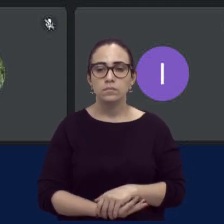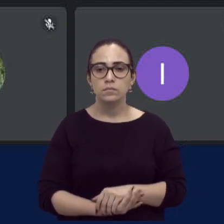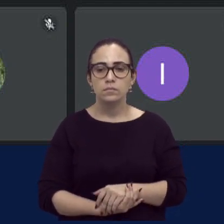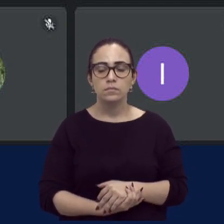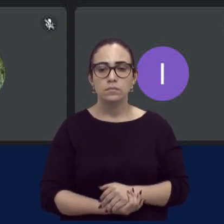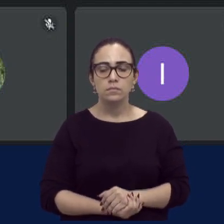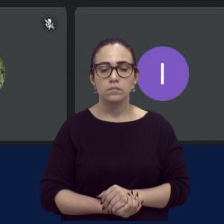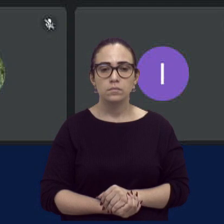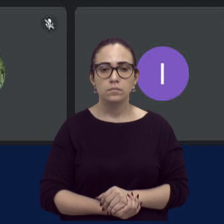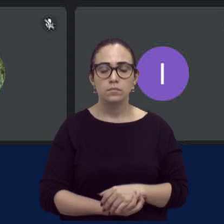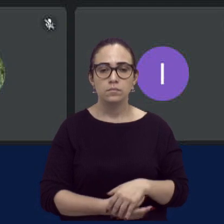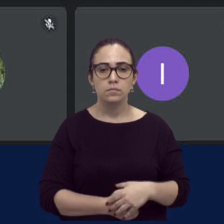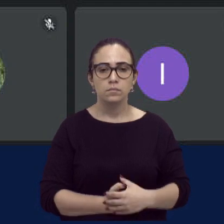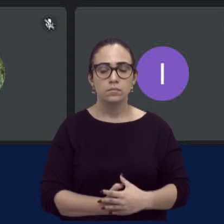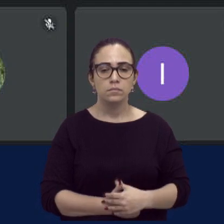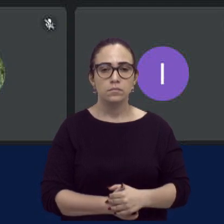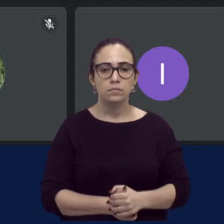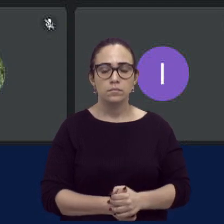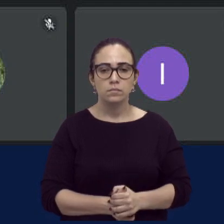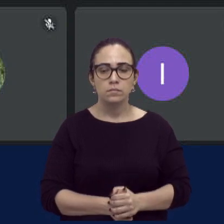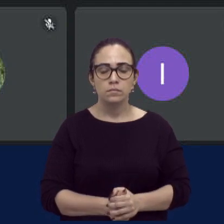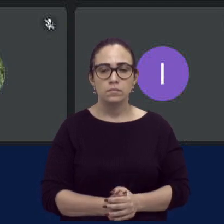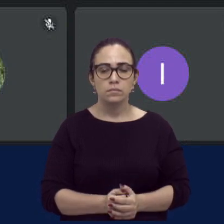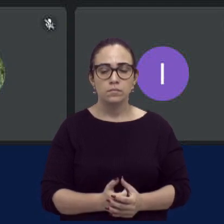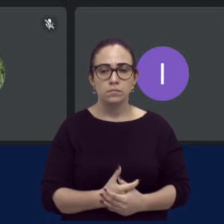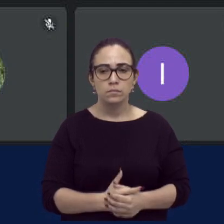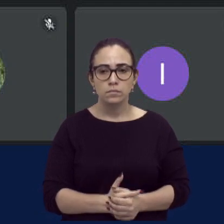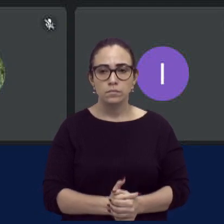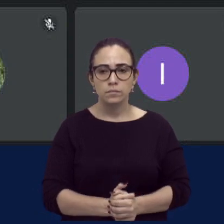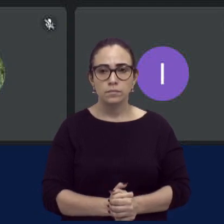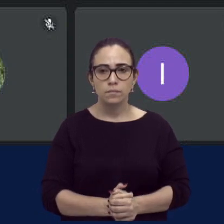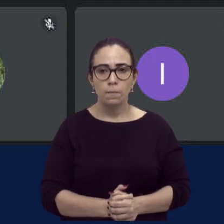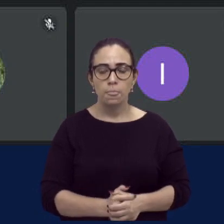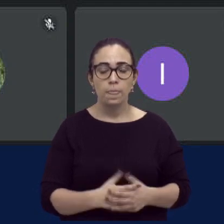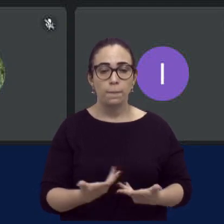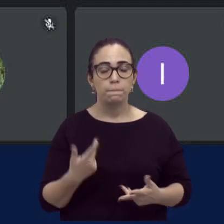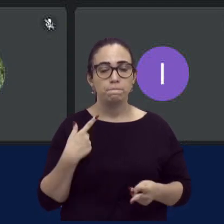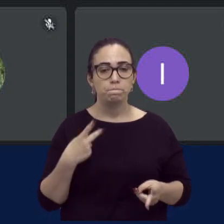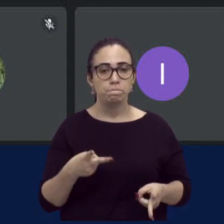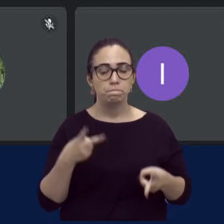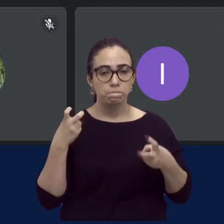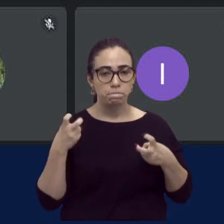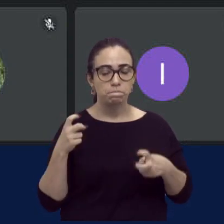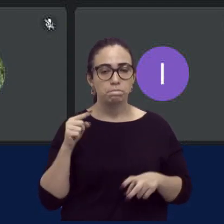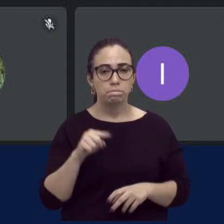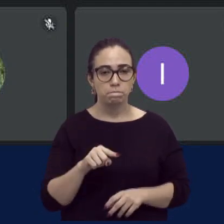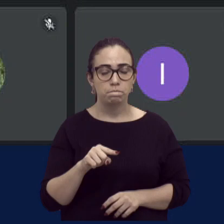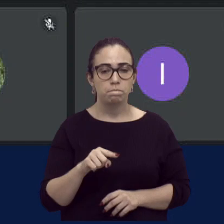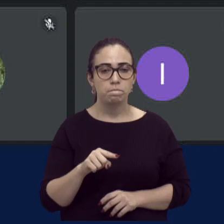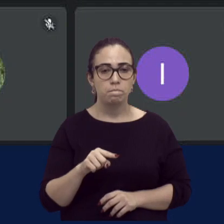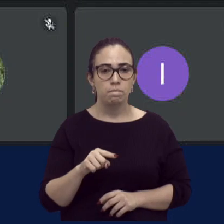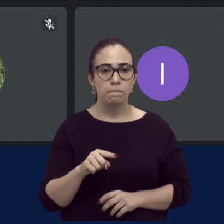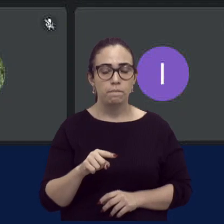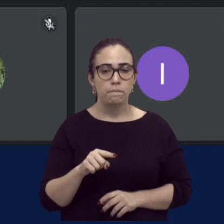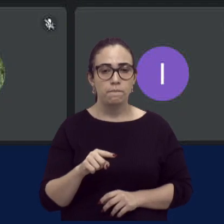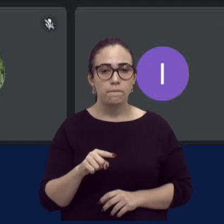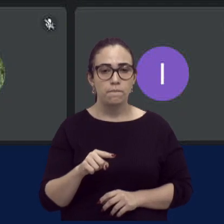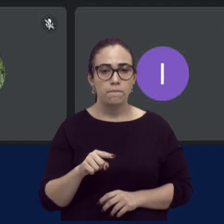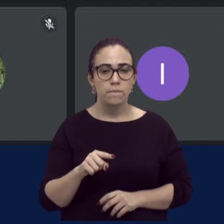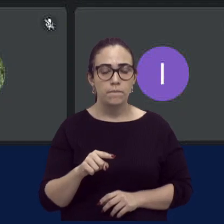muitas vezes precisam dessa atenção, desse olhar, né? E o que eu vejo é que muitas vezes essa